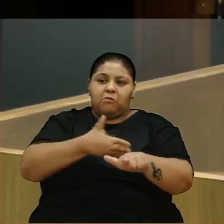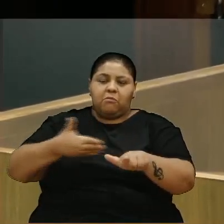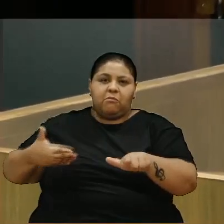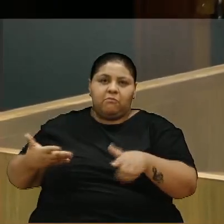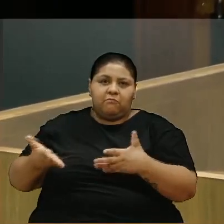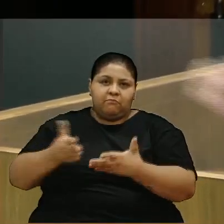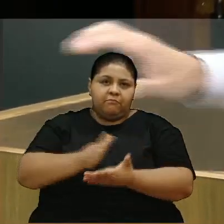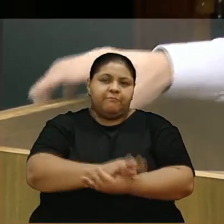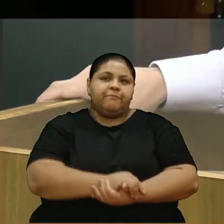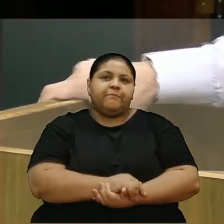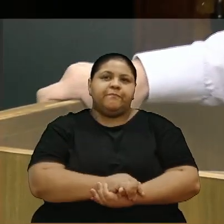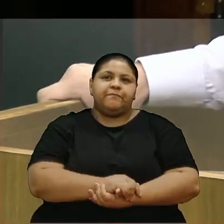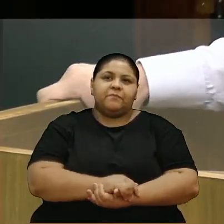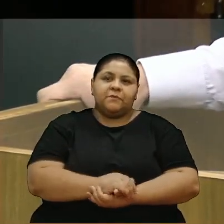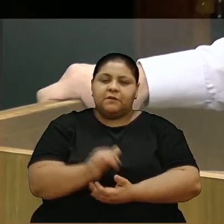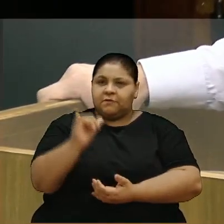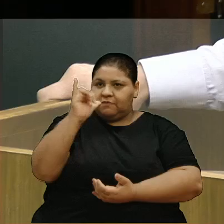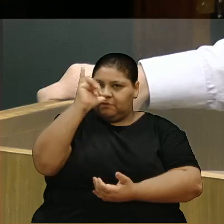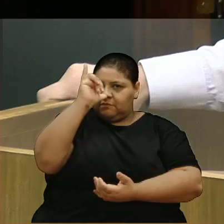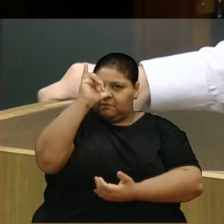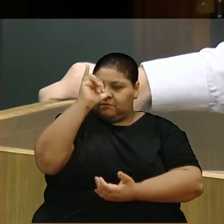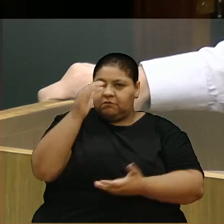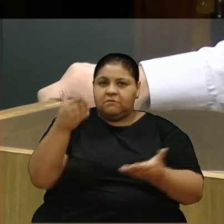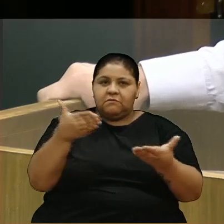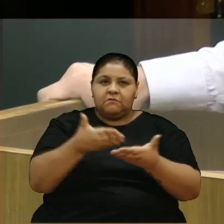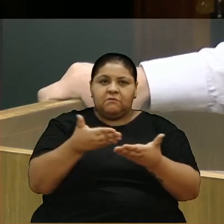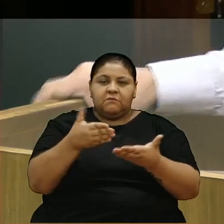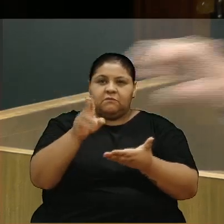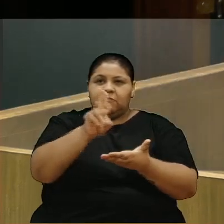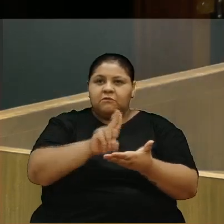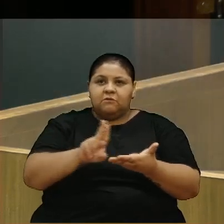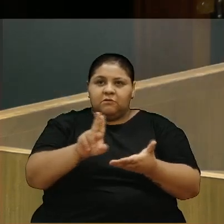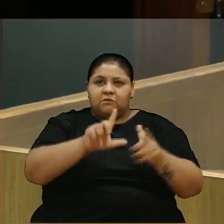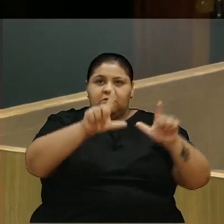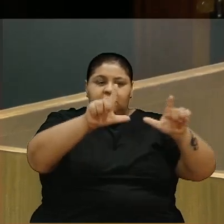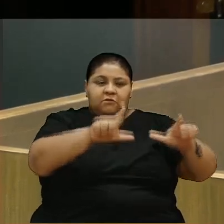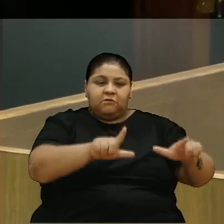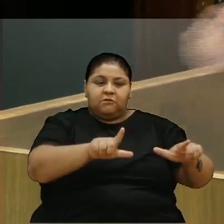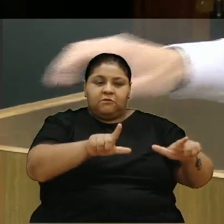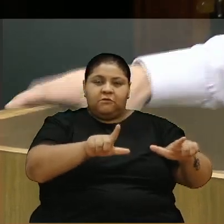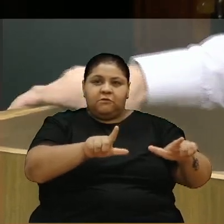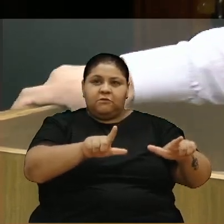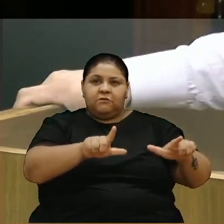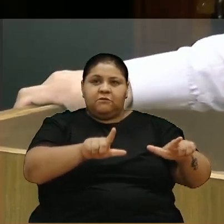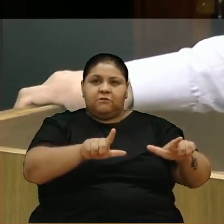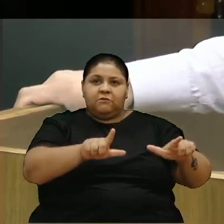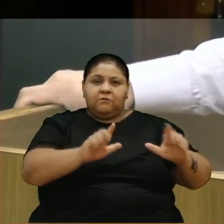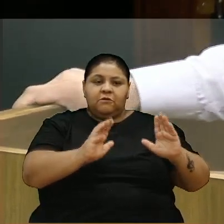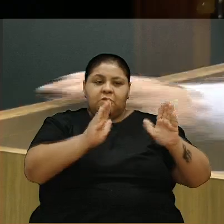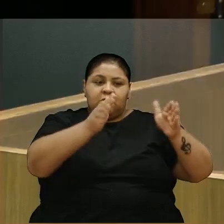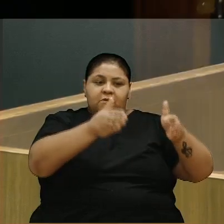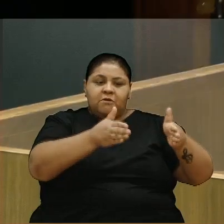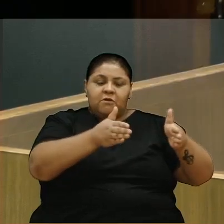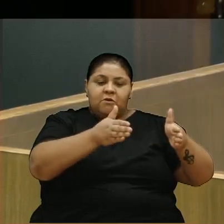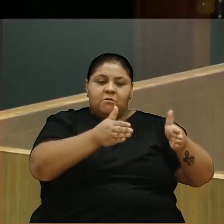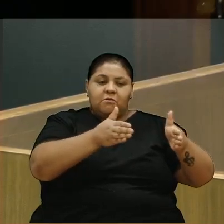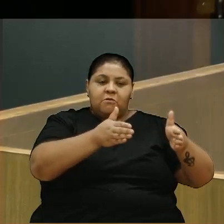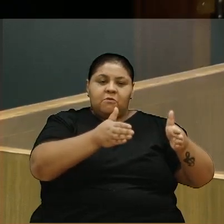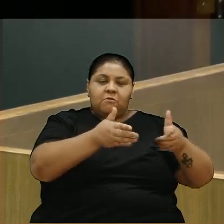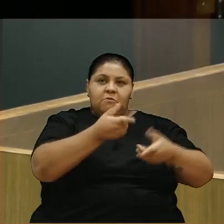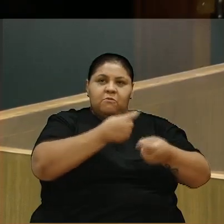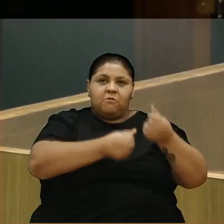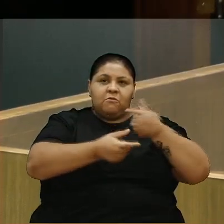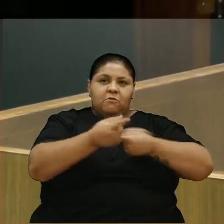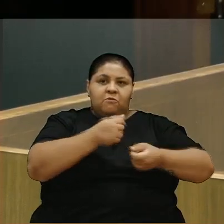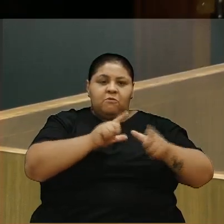Então, assim, o Quindim está pleiteando a ocupação de um espaço que será destinado à Secretaria de Turismo e Desenvolvimento Econômico, um espaço